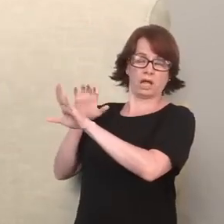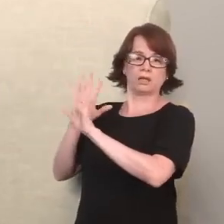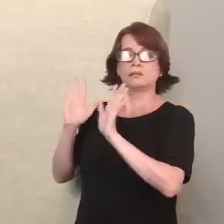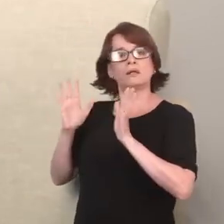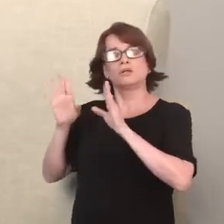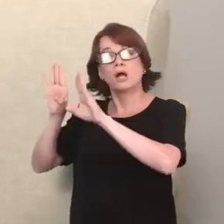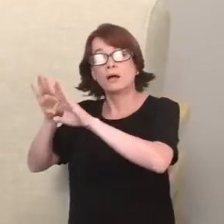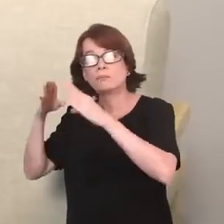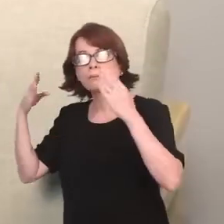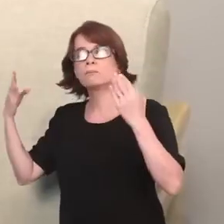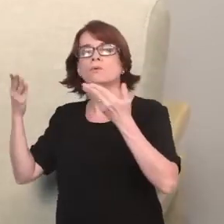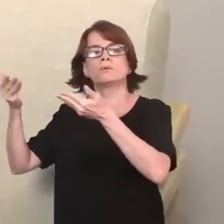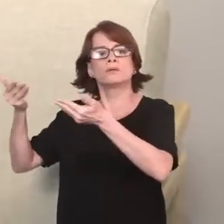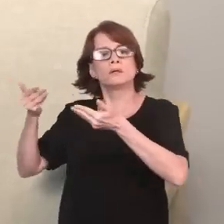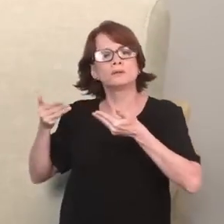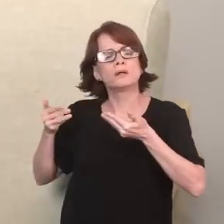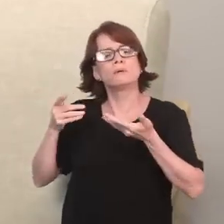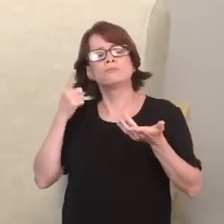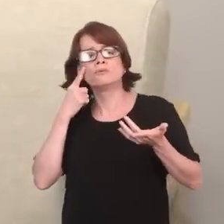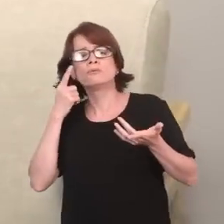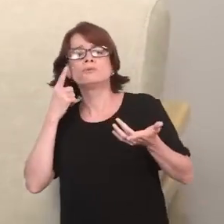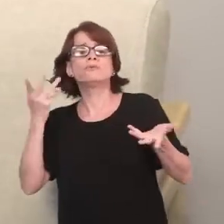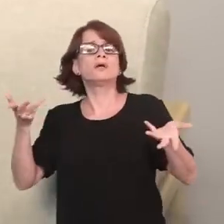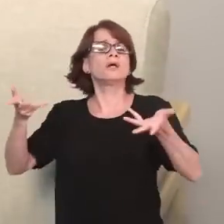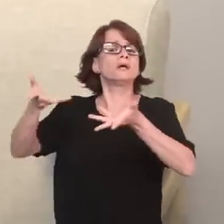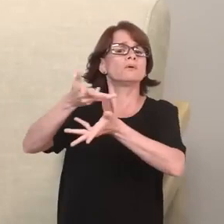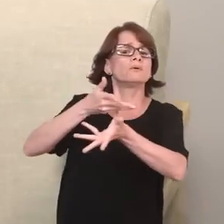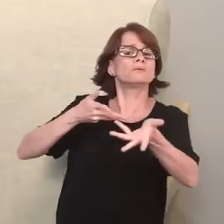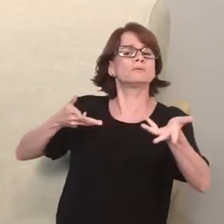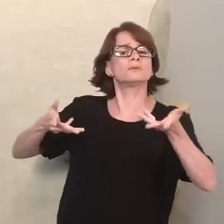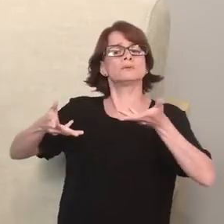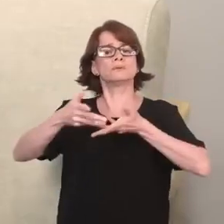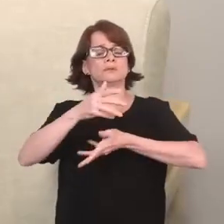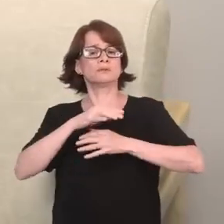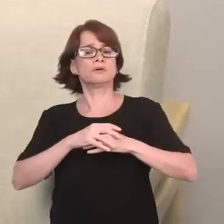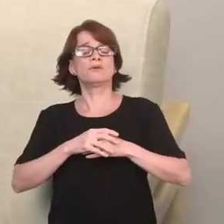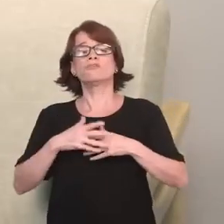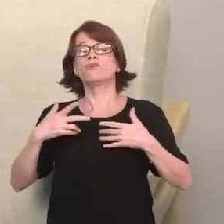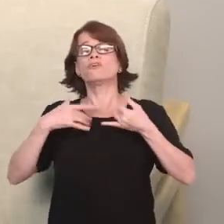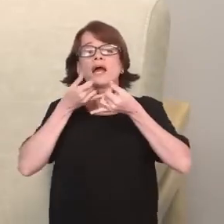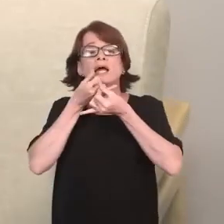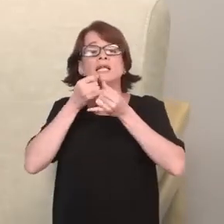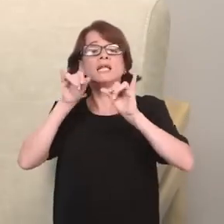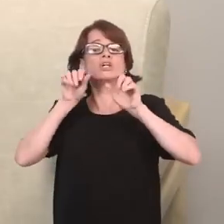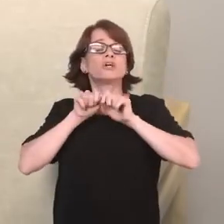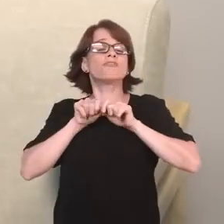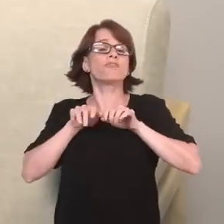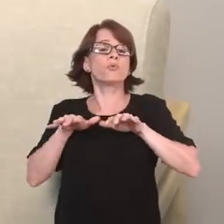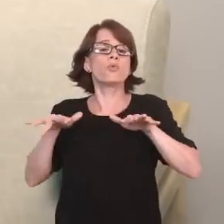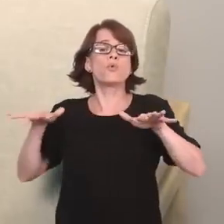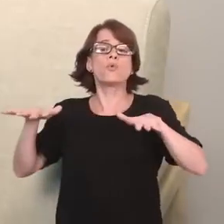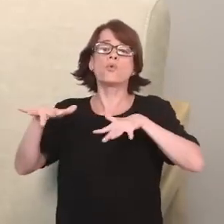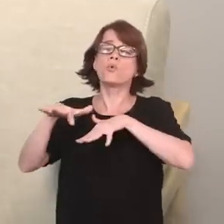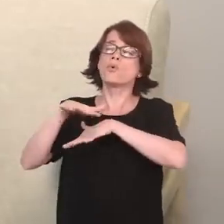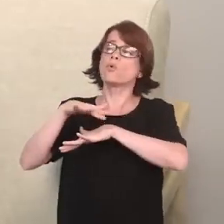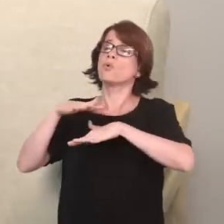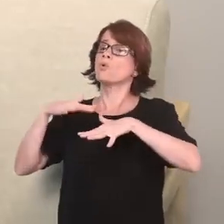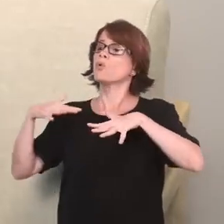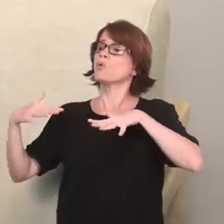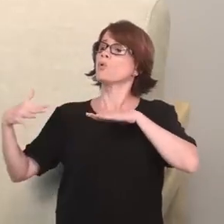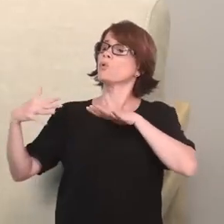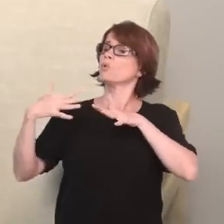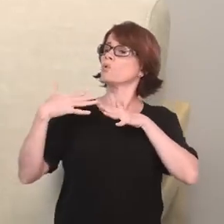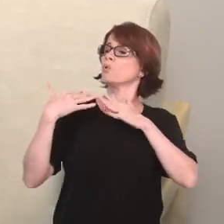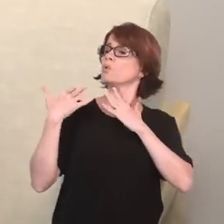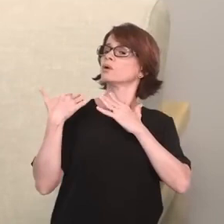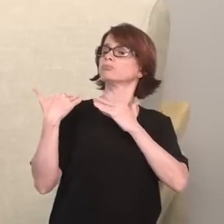vai, né, onde a gente sente que a energia flui. Aí fala mestre Reiki, né? Então, assim, a